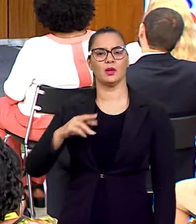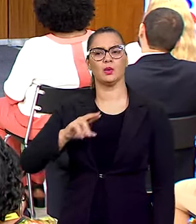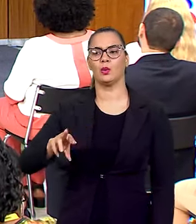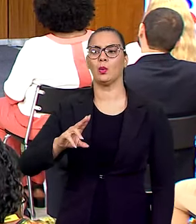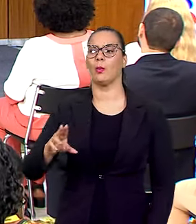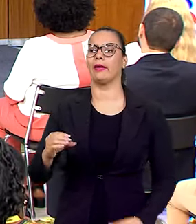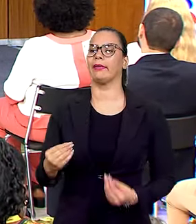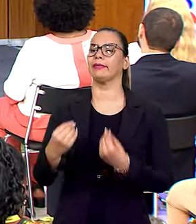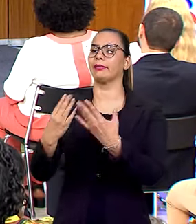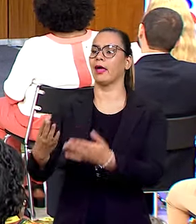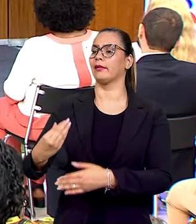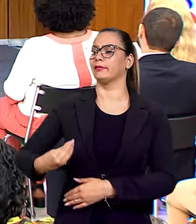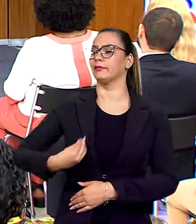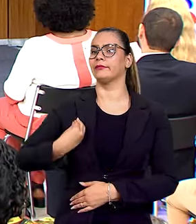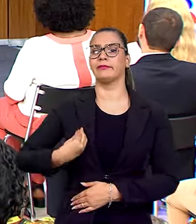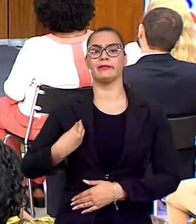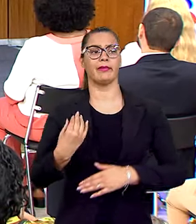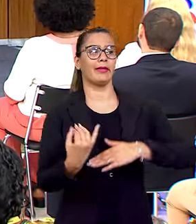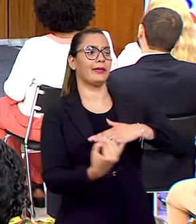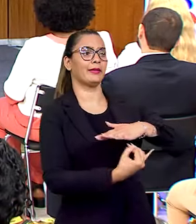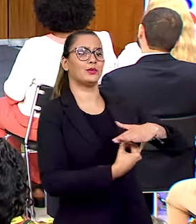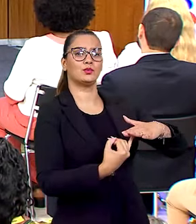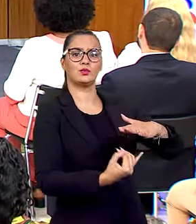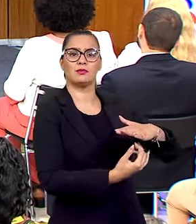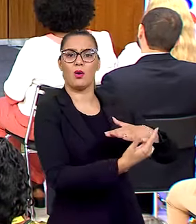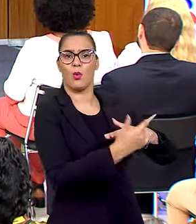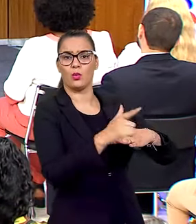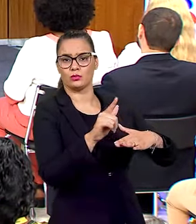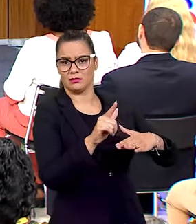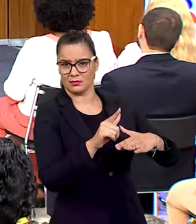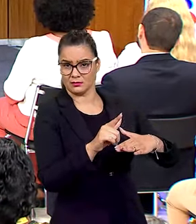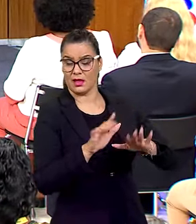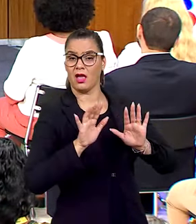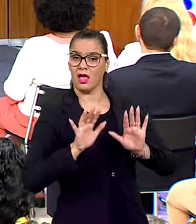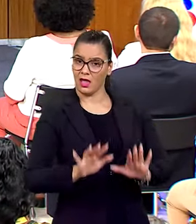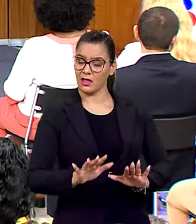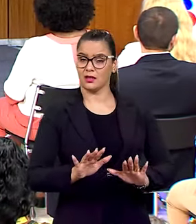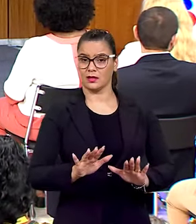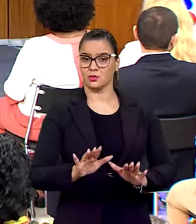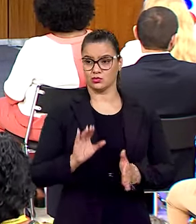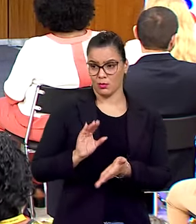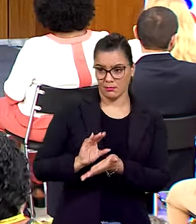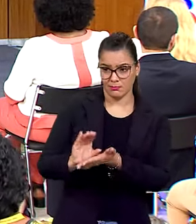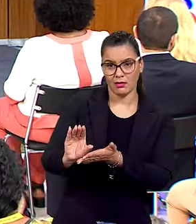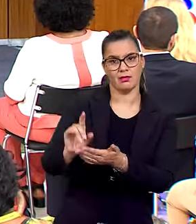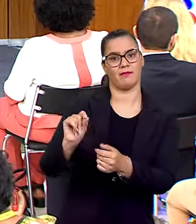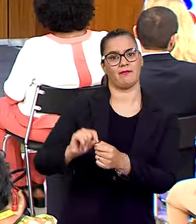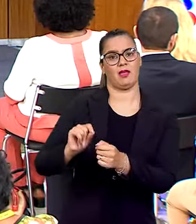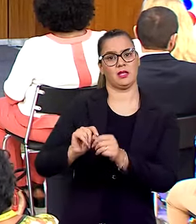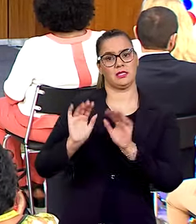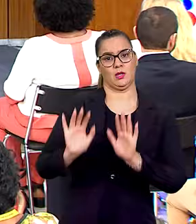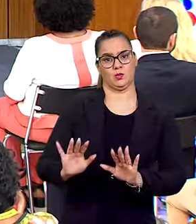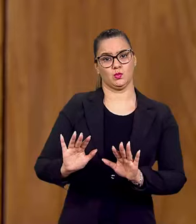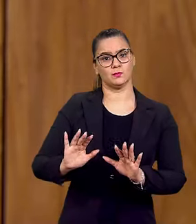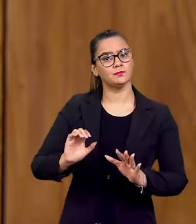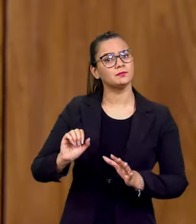não sejam destinadas a viver em instituições. É isso que esse benefício